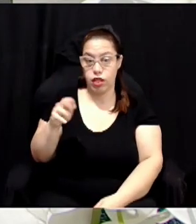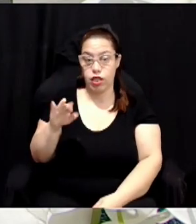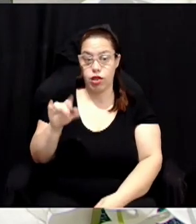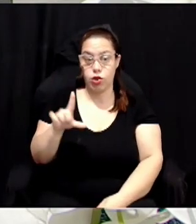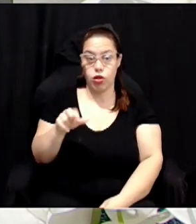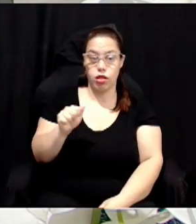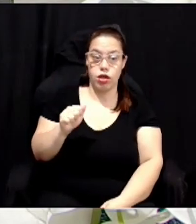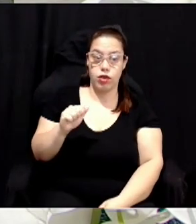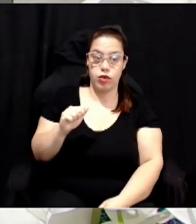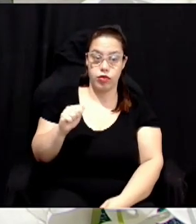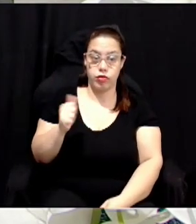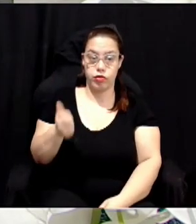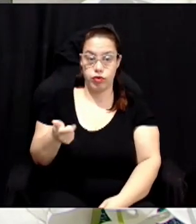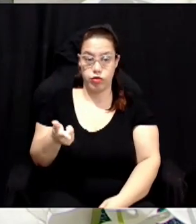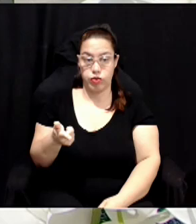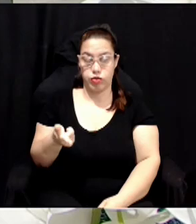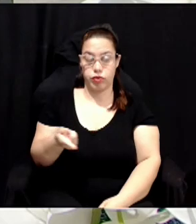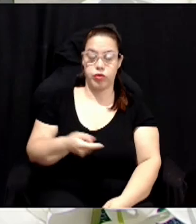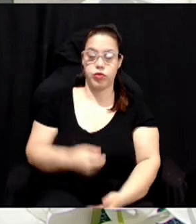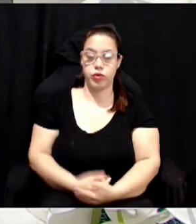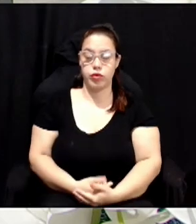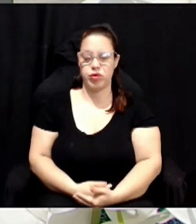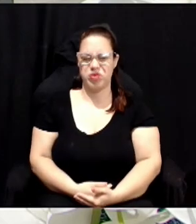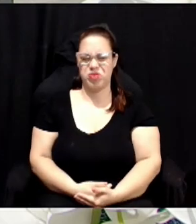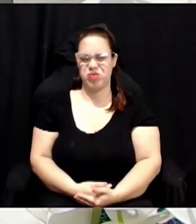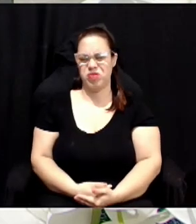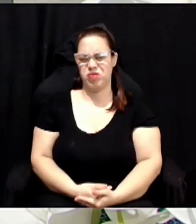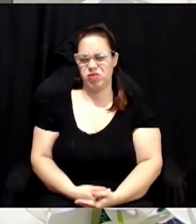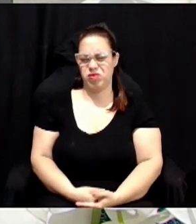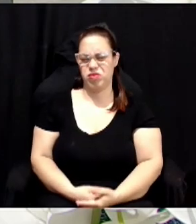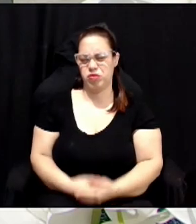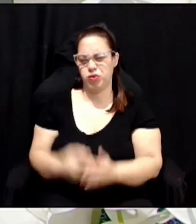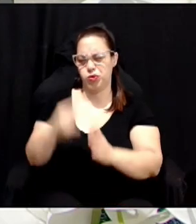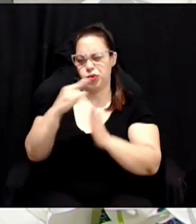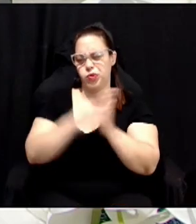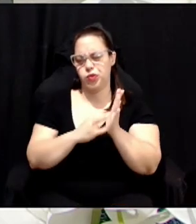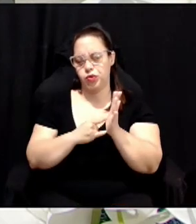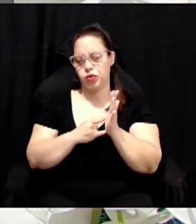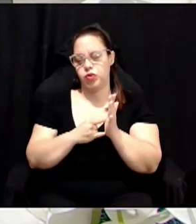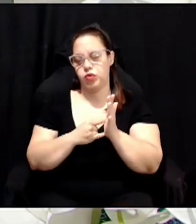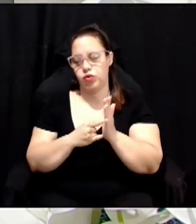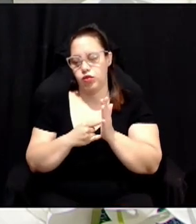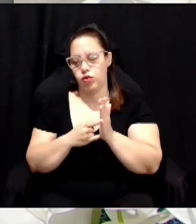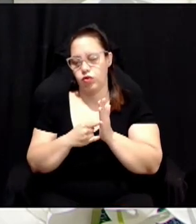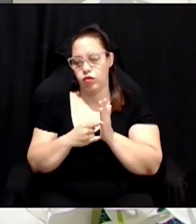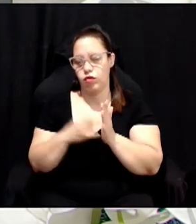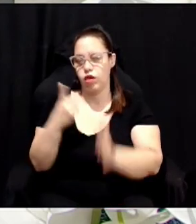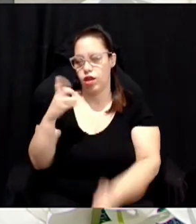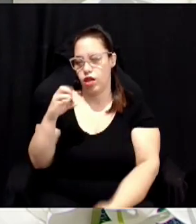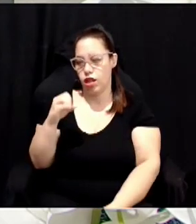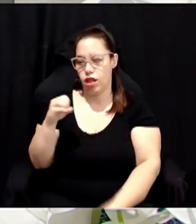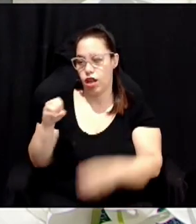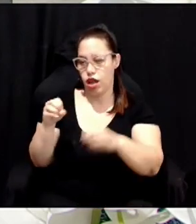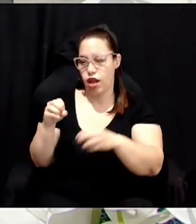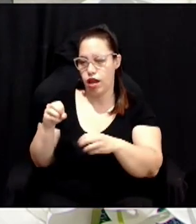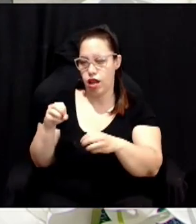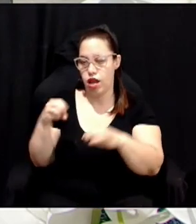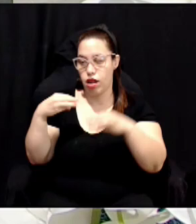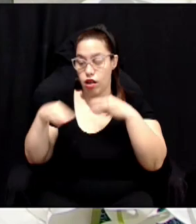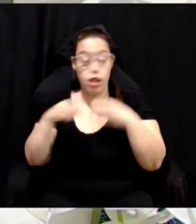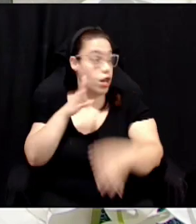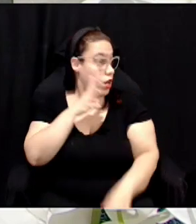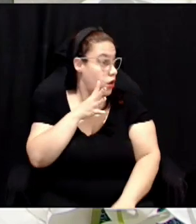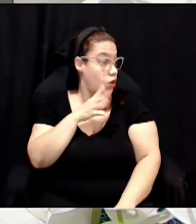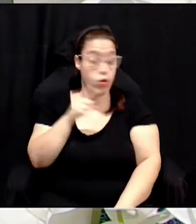Paulo Sérgio Pinheiro apresentando aí uma lista de, acho que 10 músicas, 10 ou 12 músicas, hein? para que os alunos